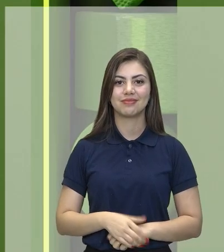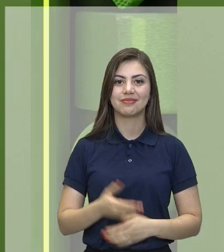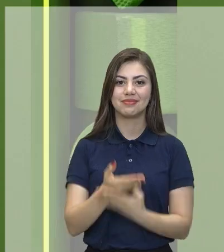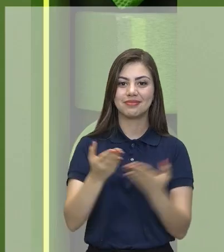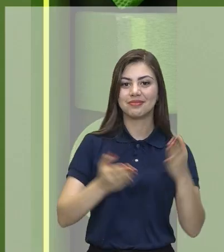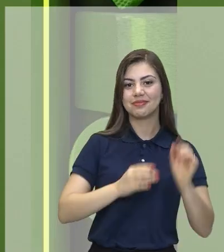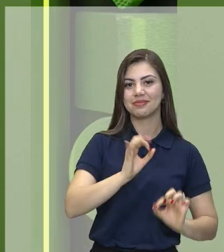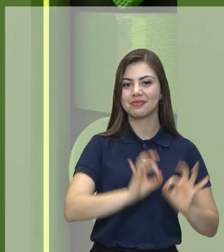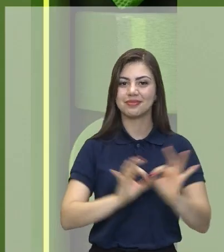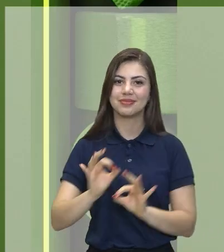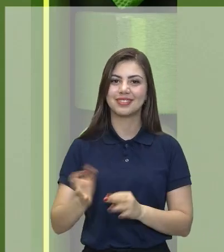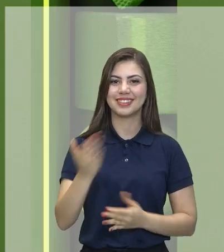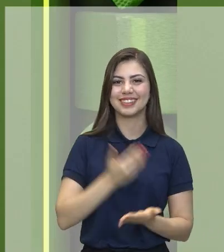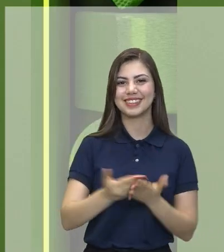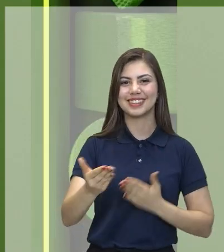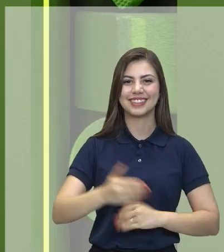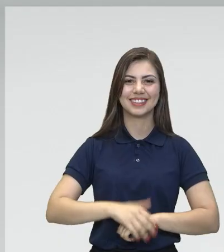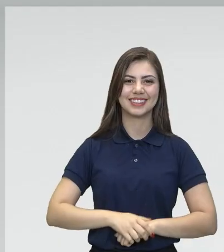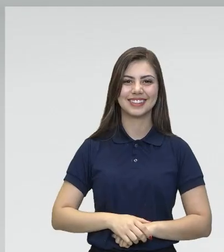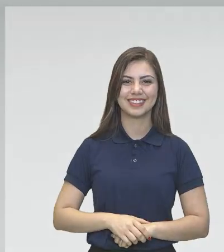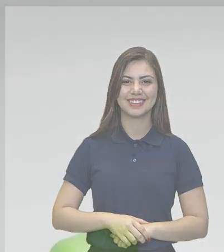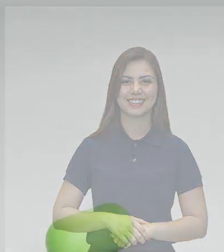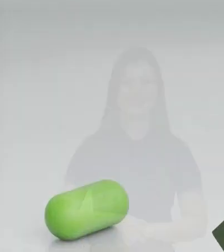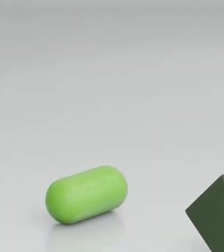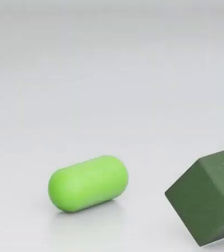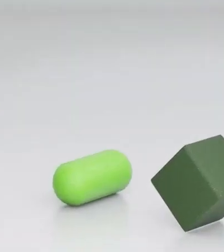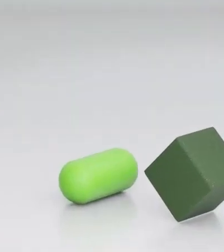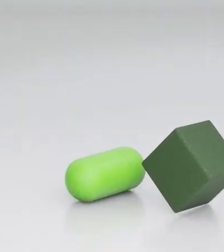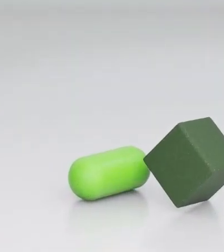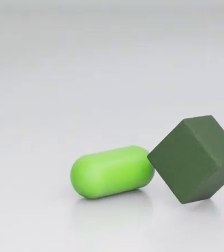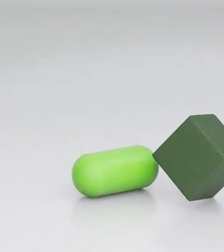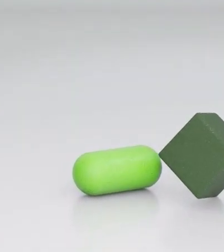seu material e vamos à nossa aula.